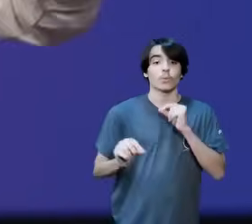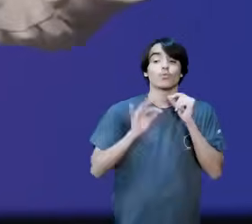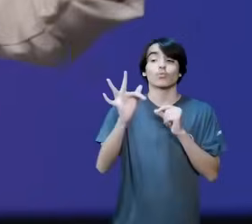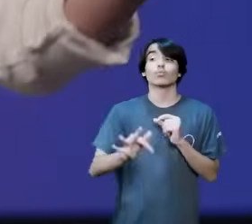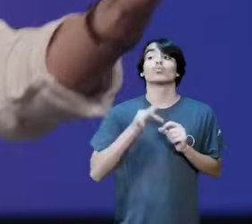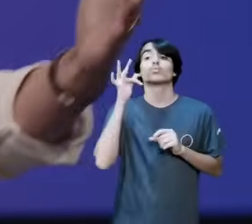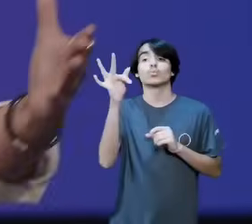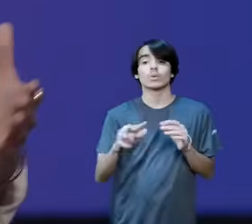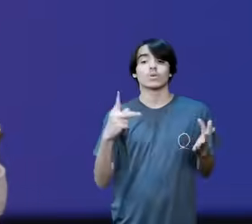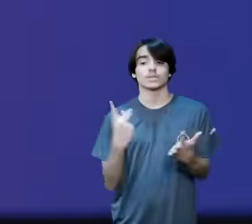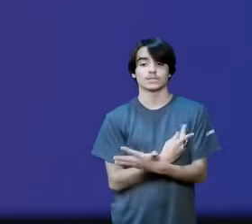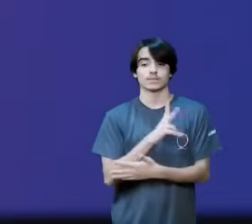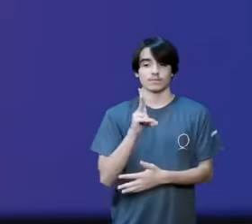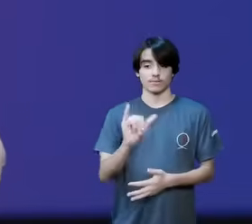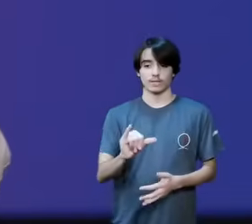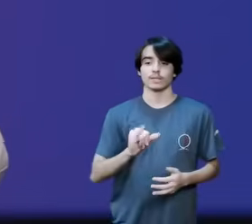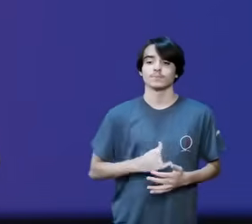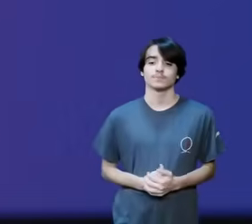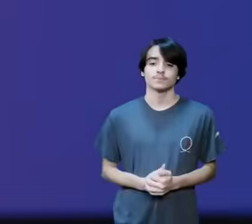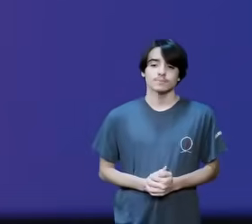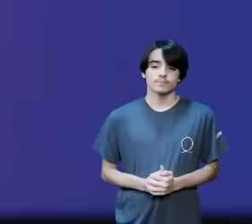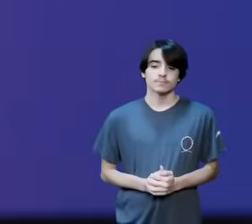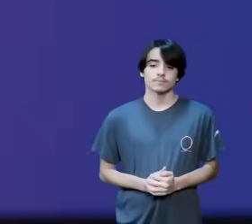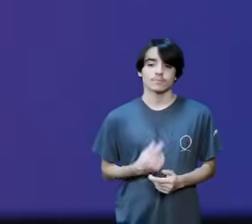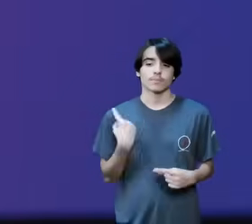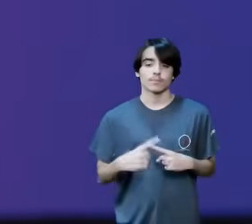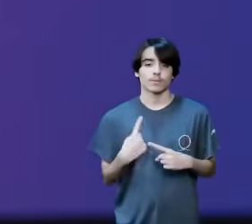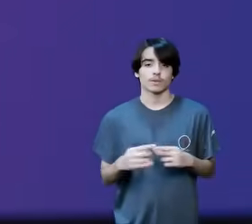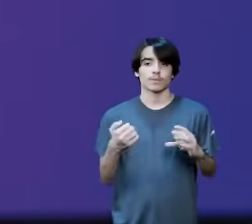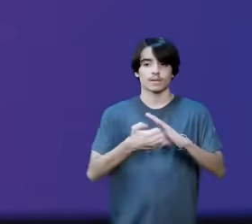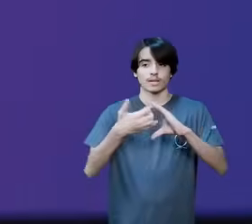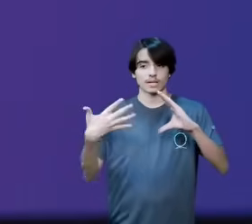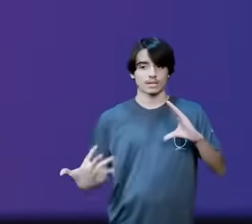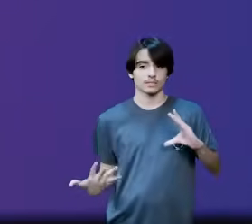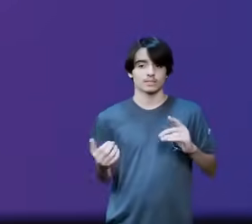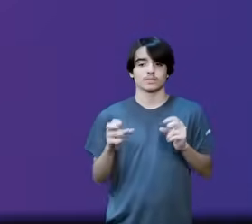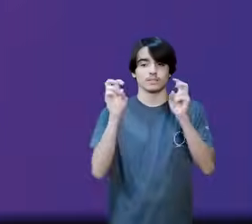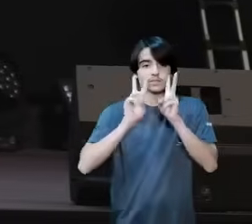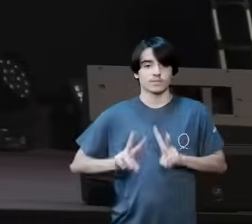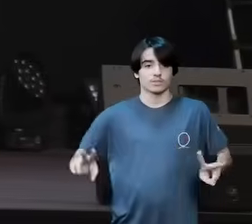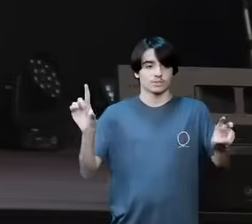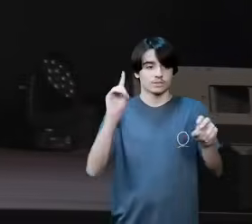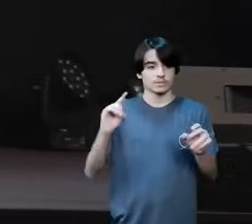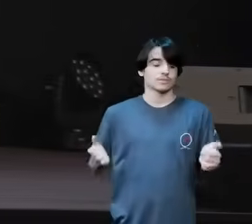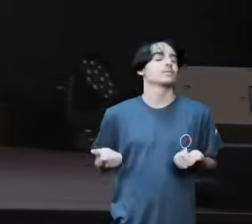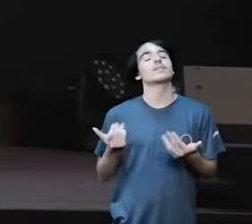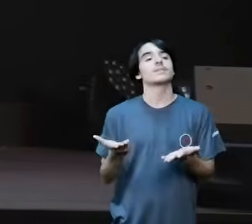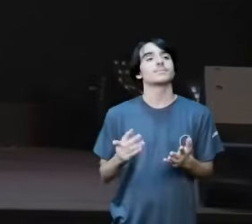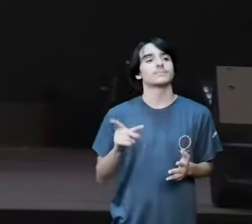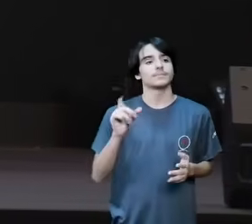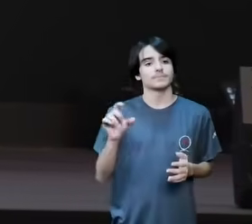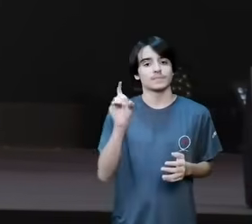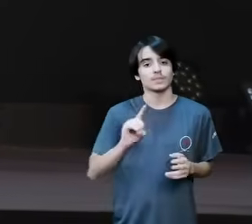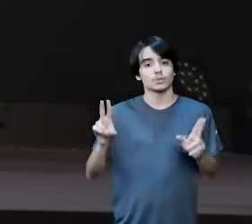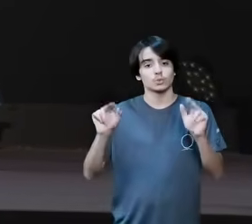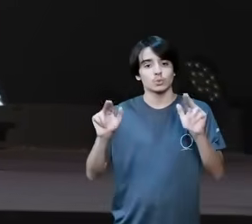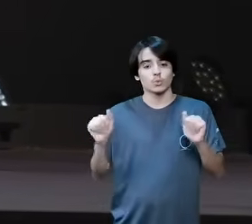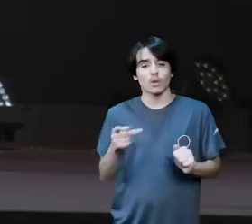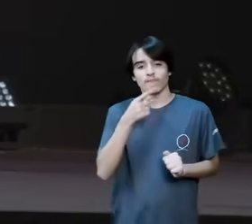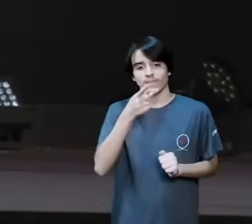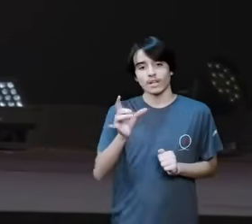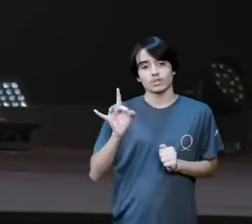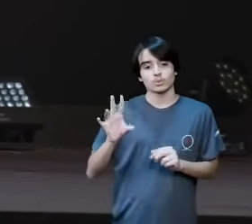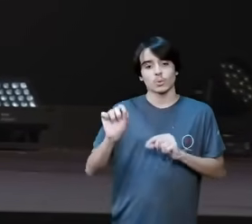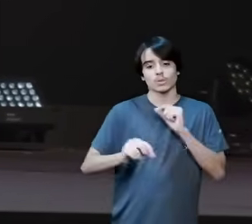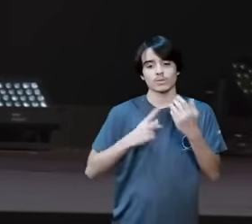ainda vai acontecer. Porque uma característica das visões que Deus dá é que Deus nunca fala só do